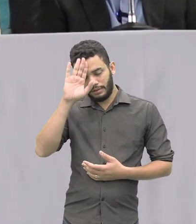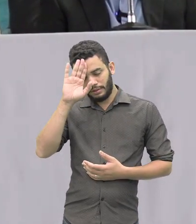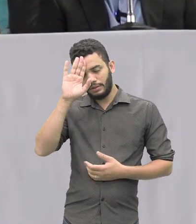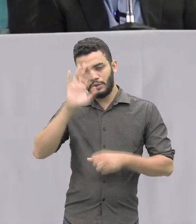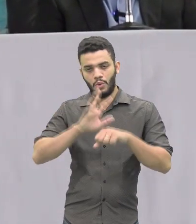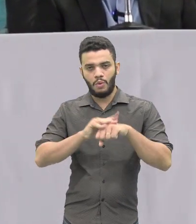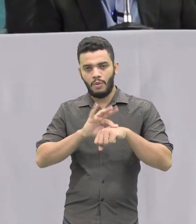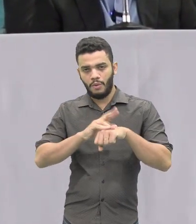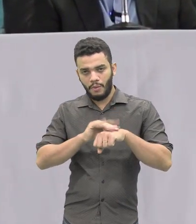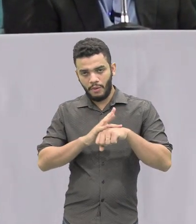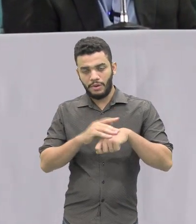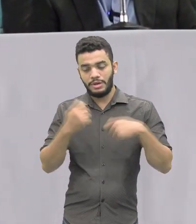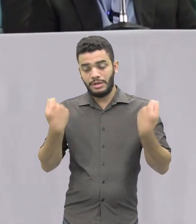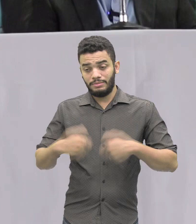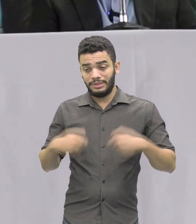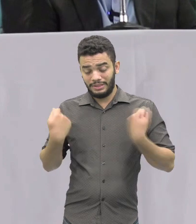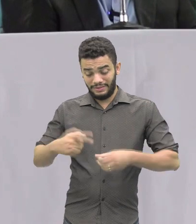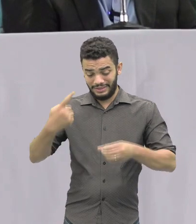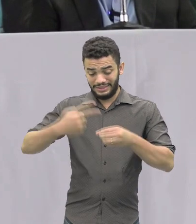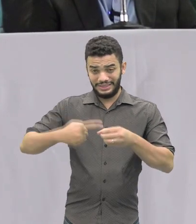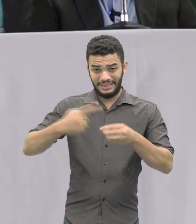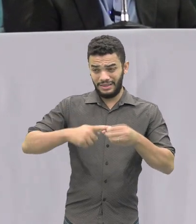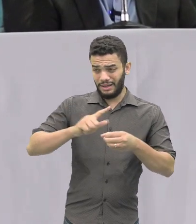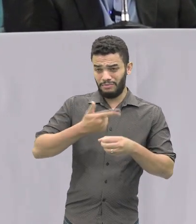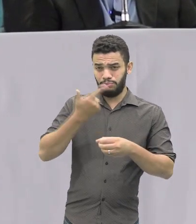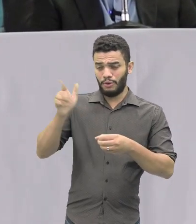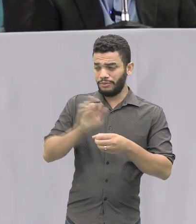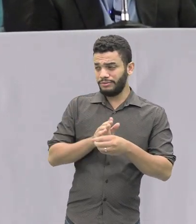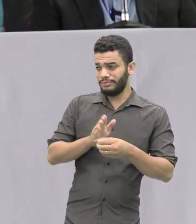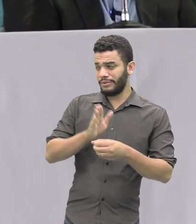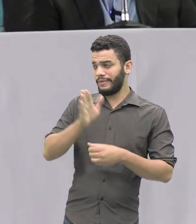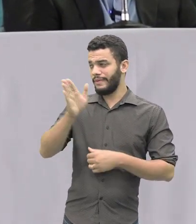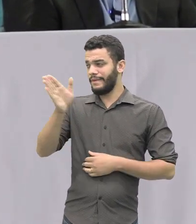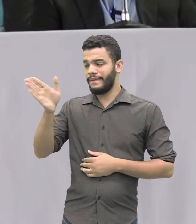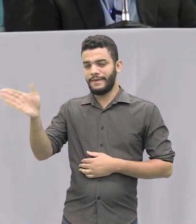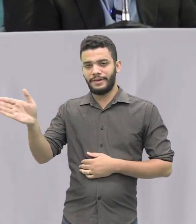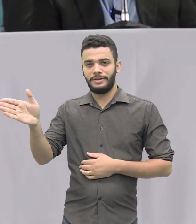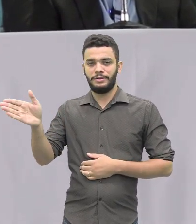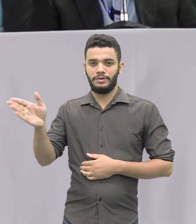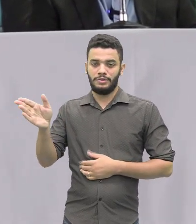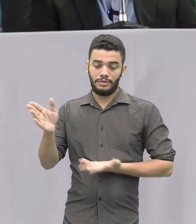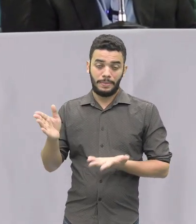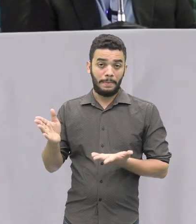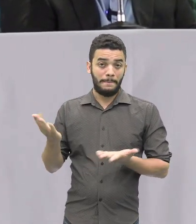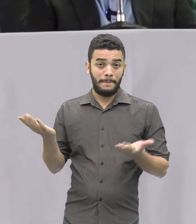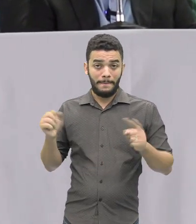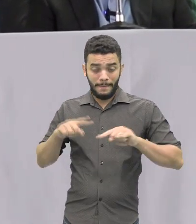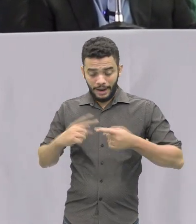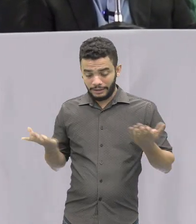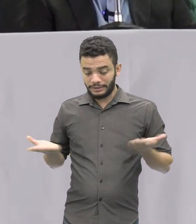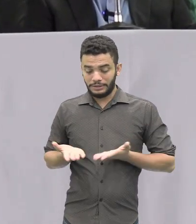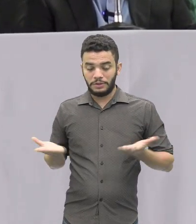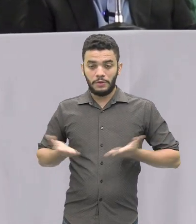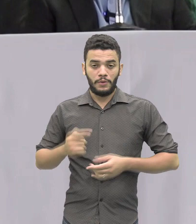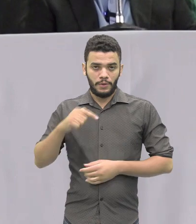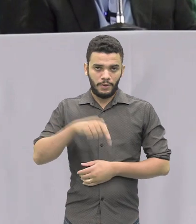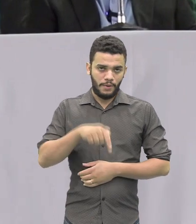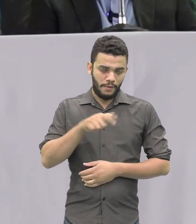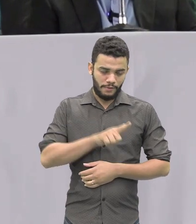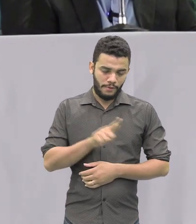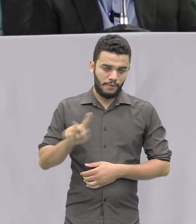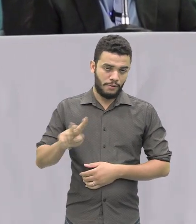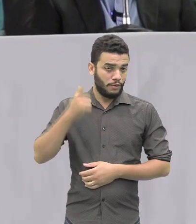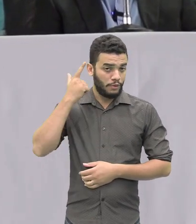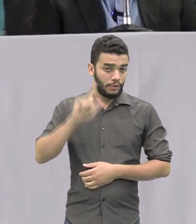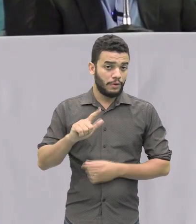um UTI e tal ou de uma transporte aéreo ou algo mais hoje graças ao trabalho da prefeitura como um todo a gente